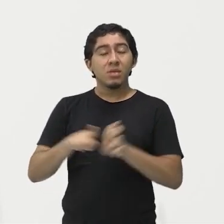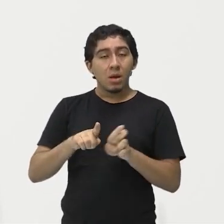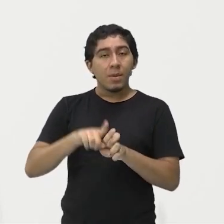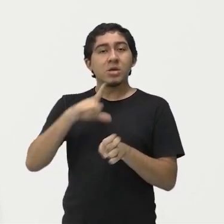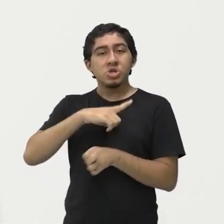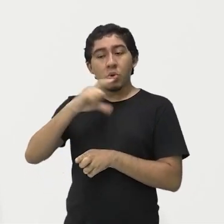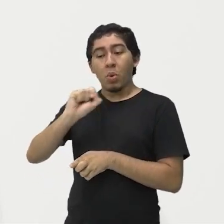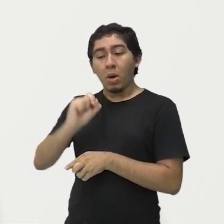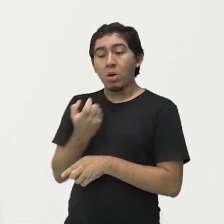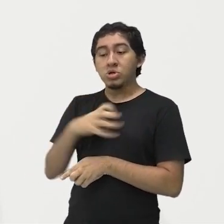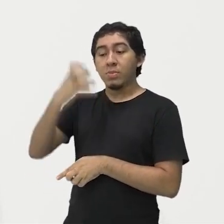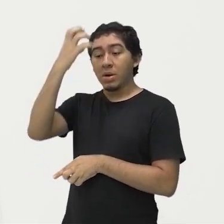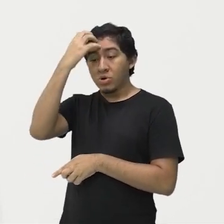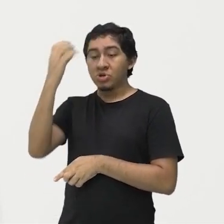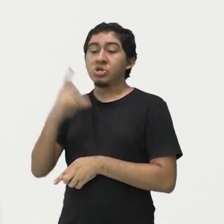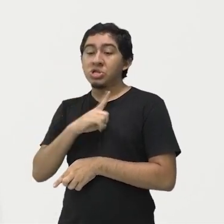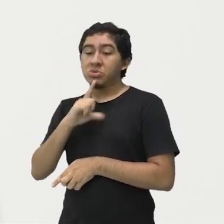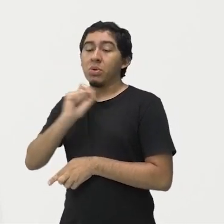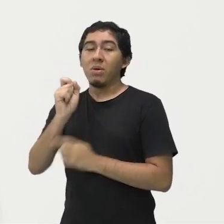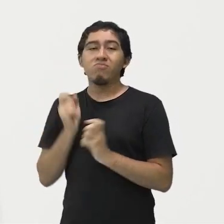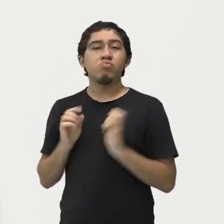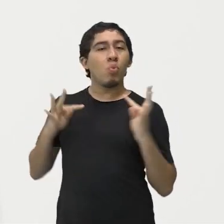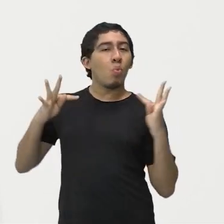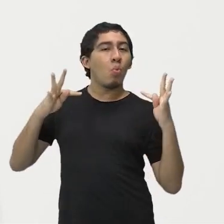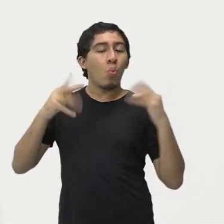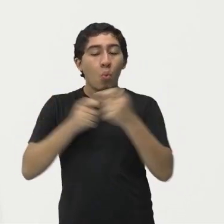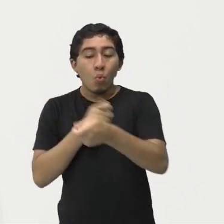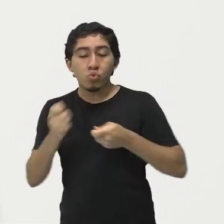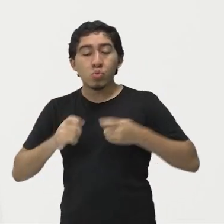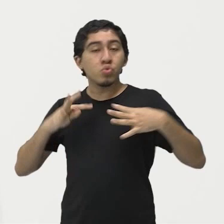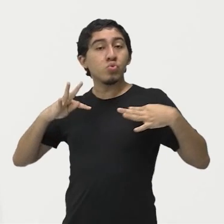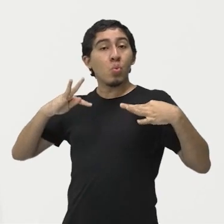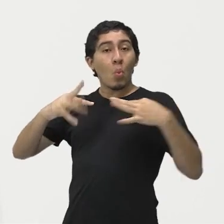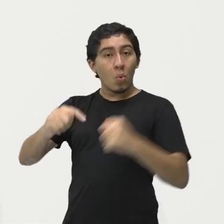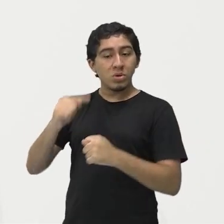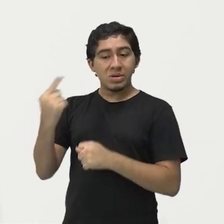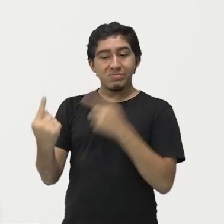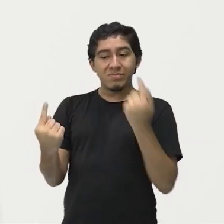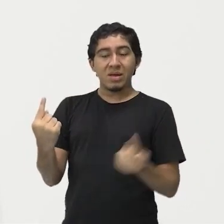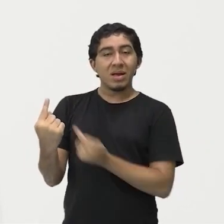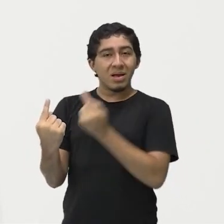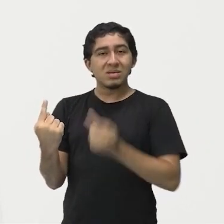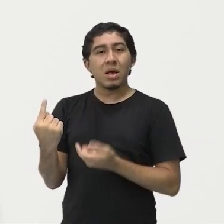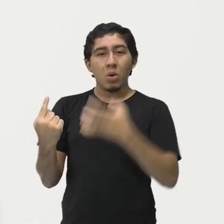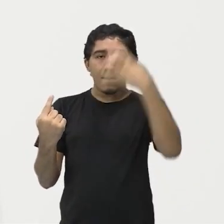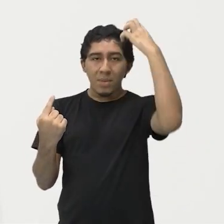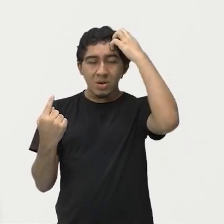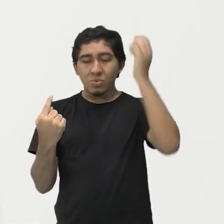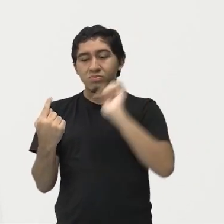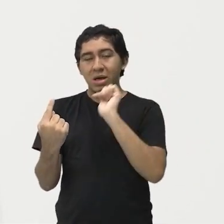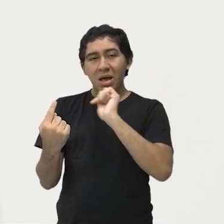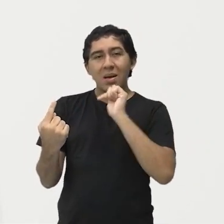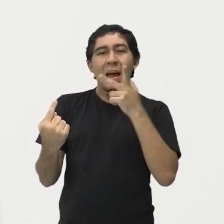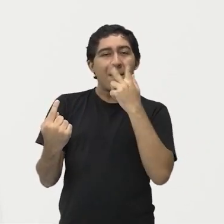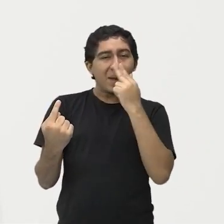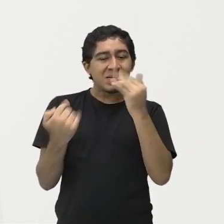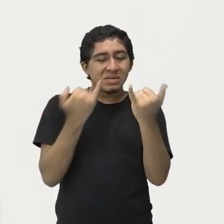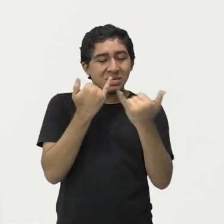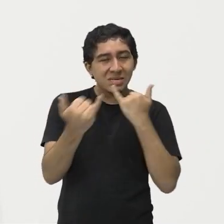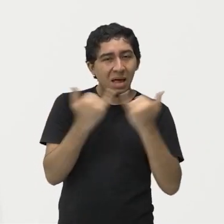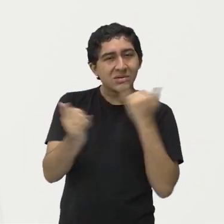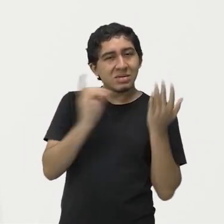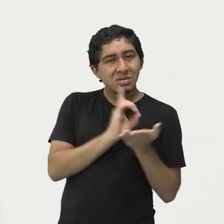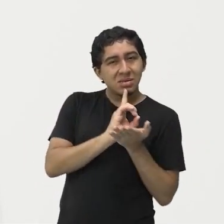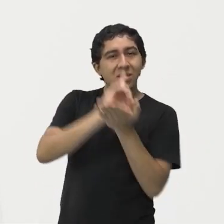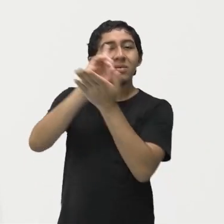total e geralmente eram considerados divinos. Alguns imperadores eram considerados